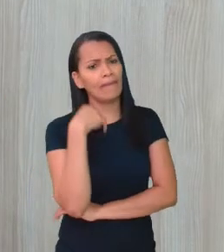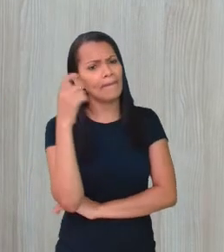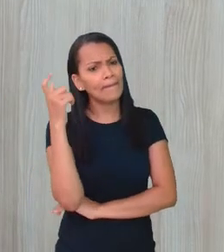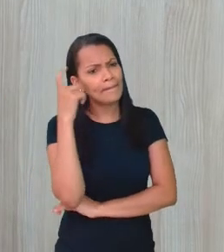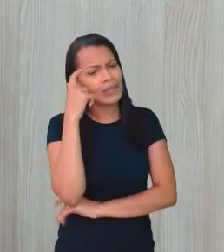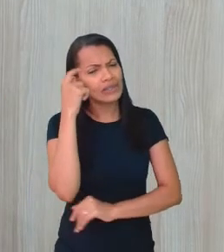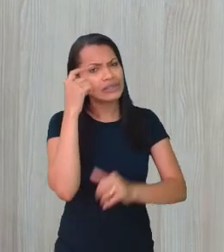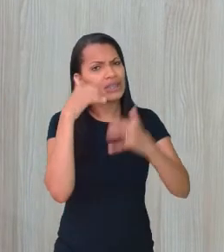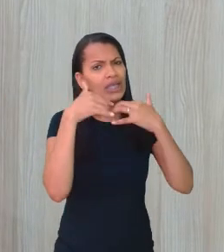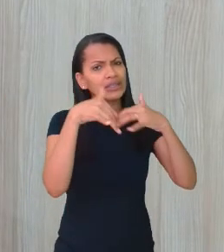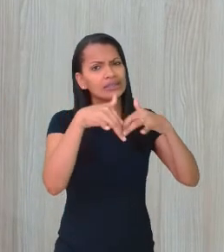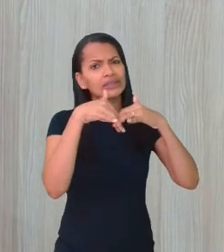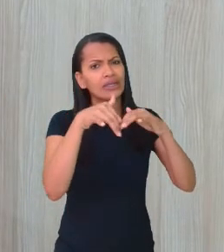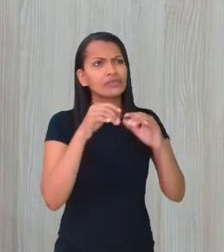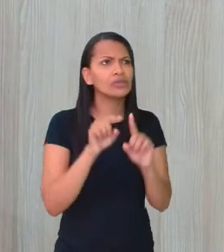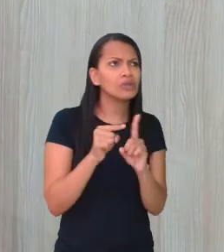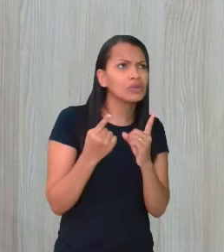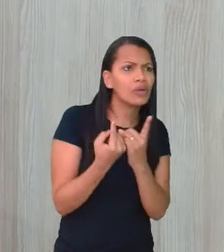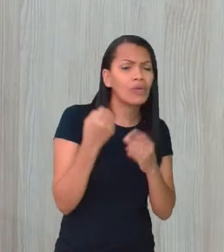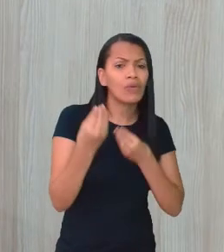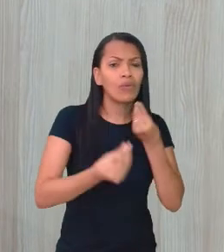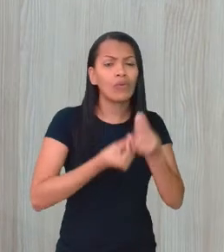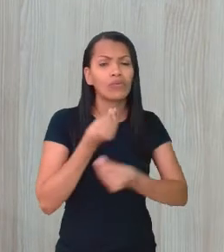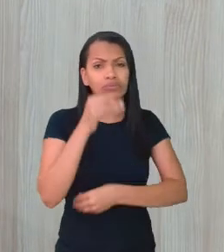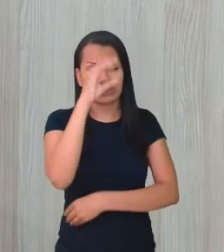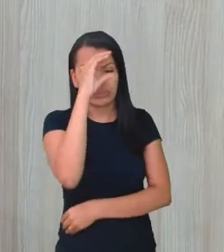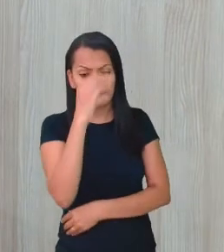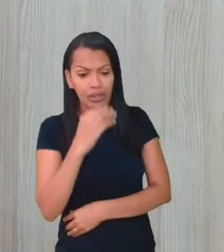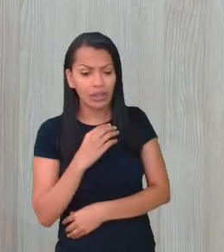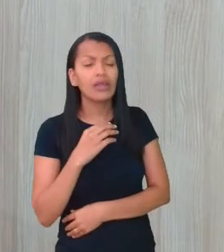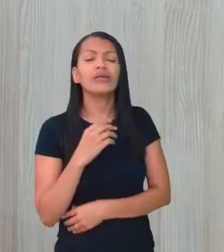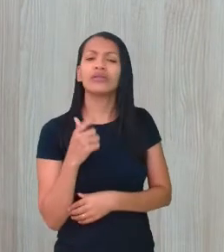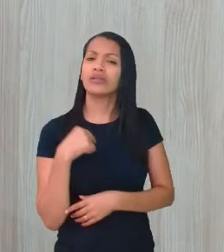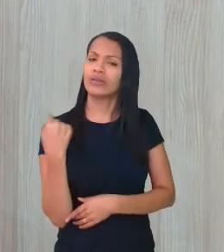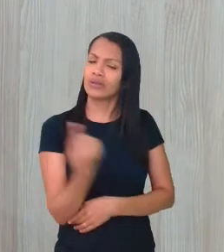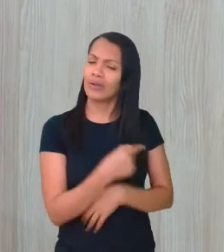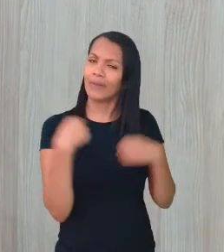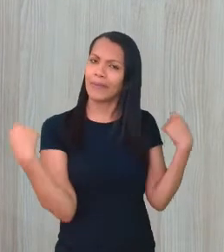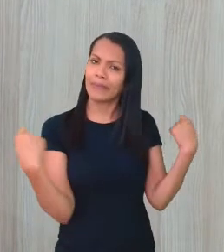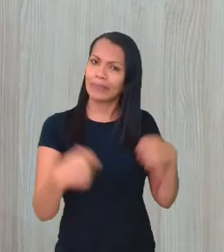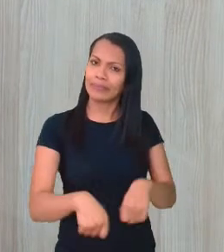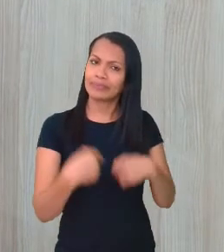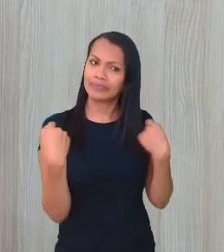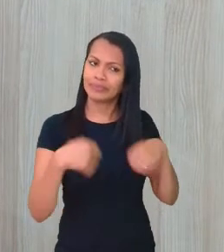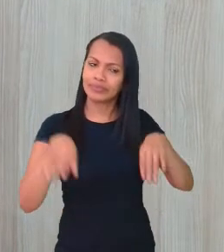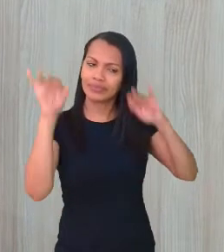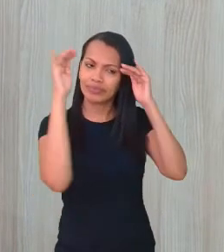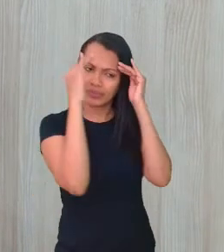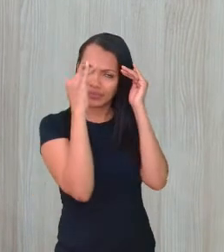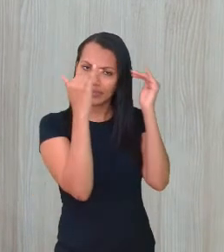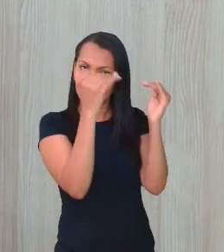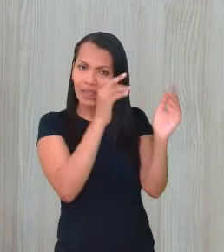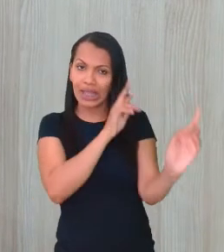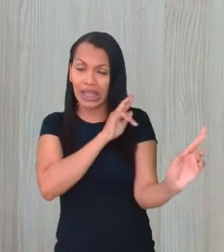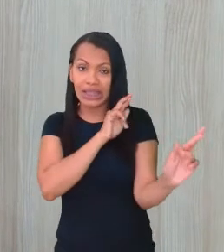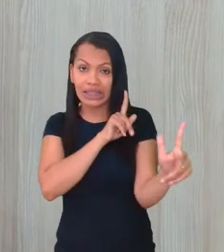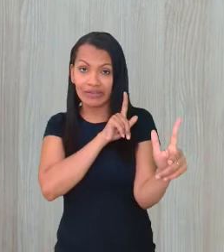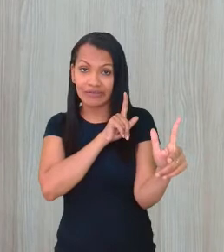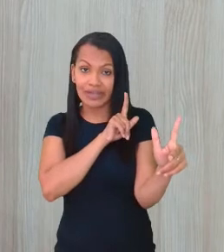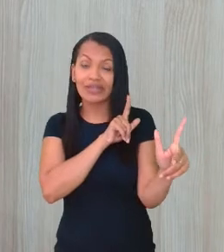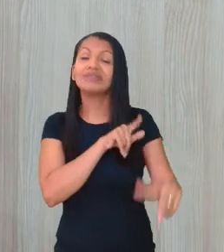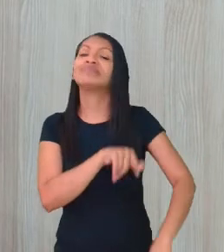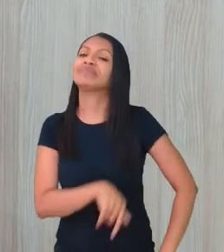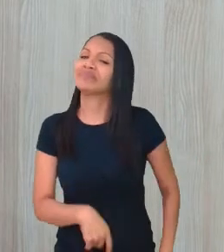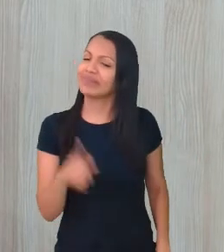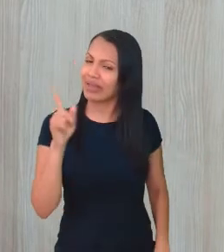Demais. sociedade, como cidadãos, devemos respeitar, não é, as diferenças.